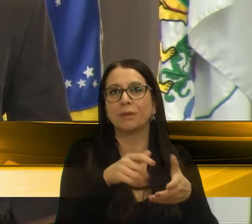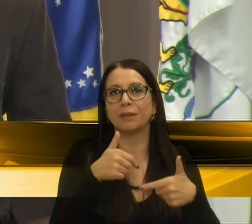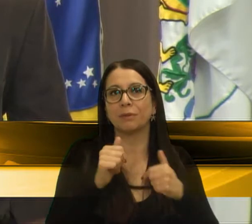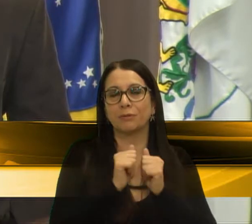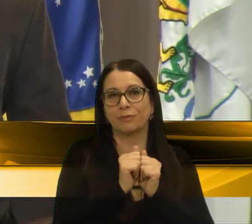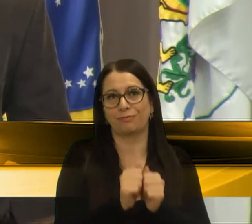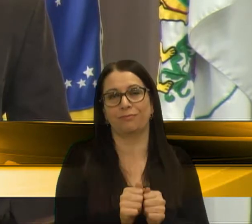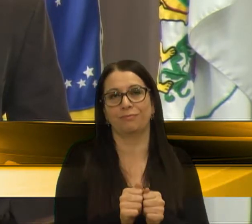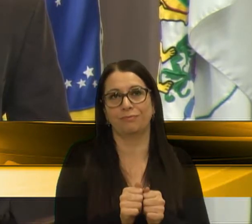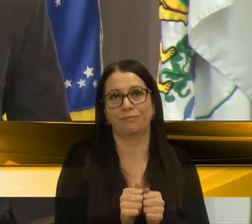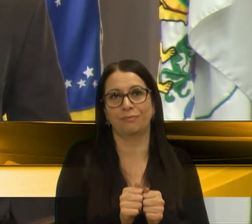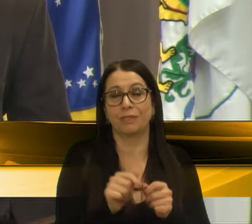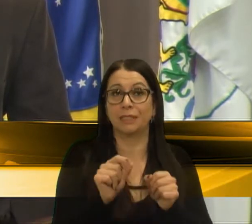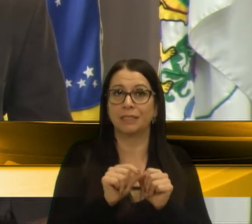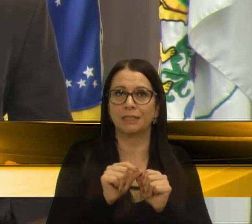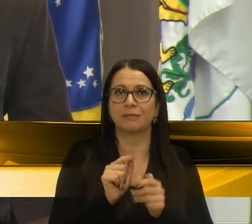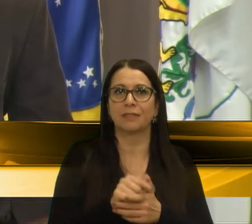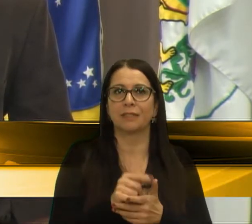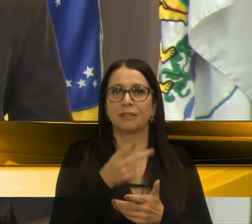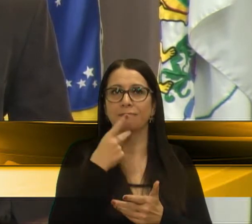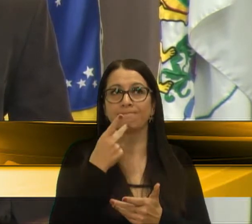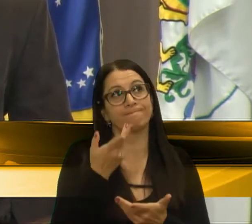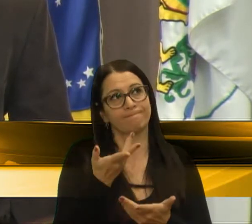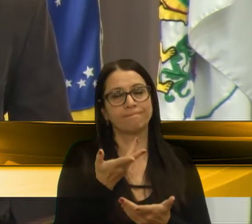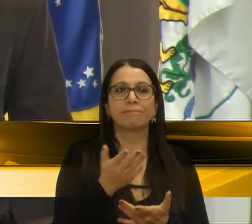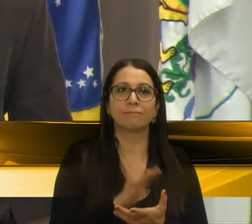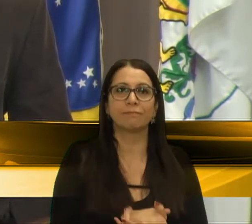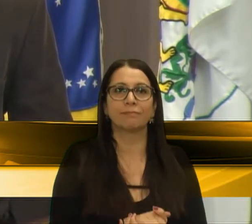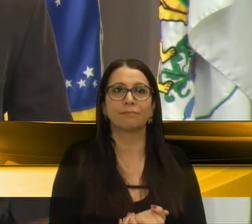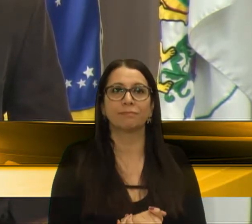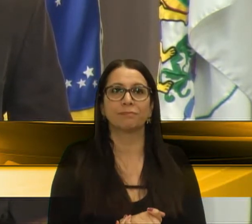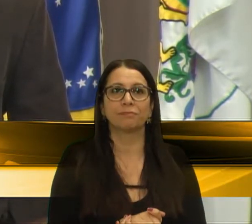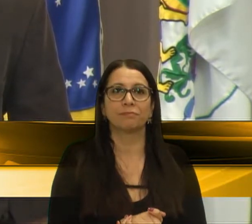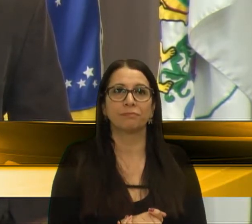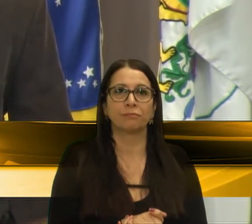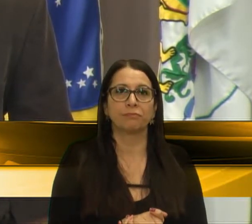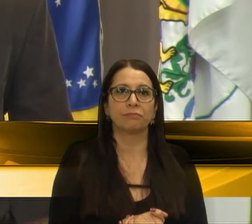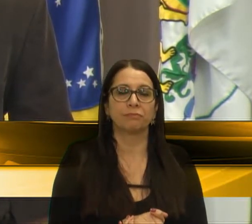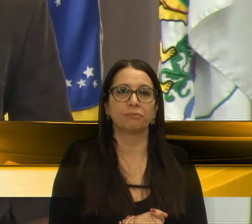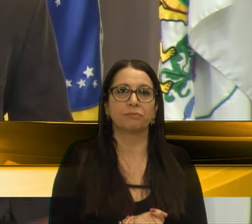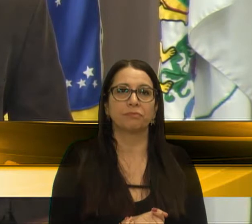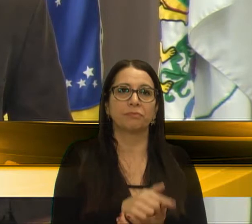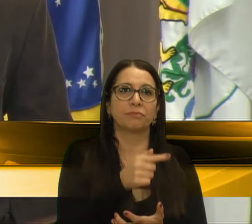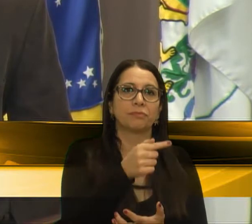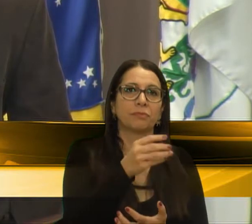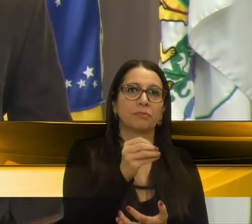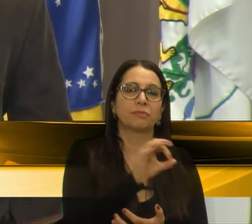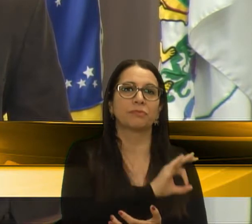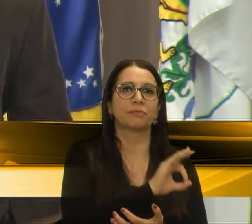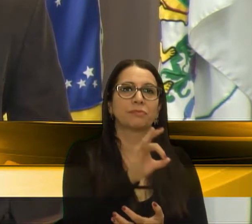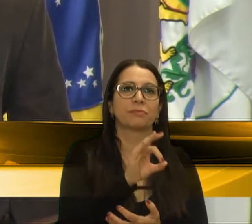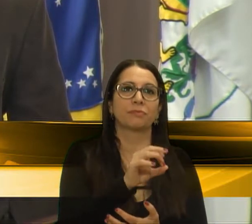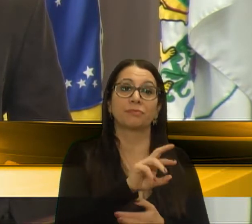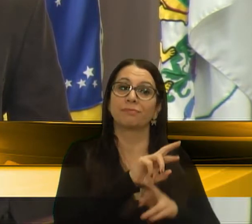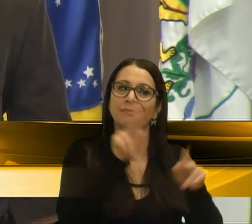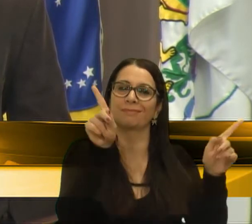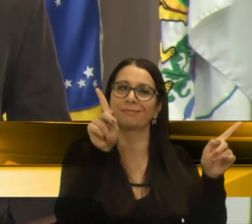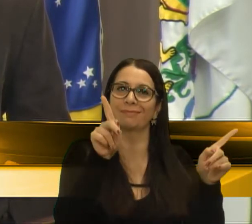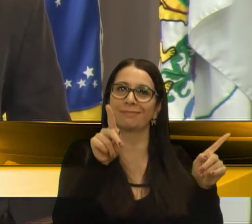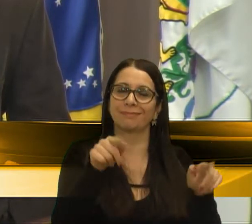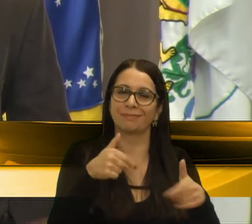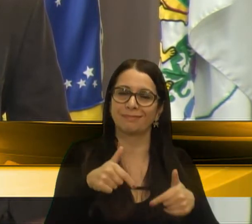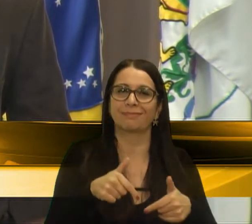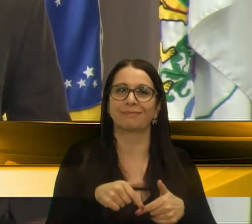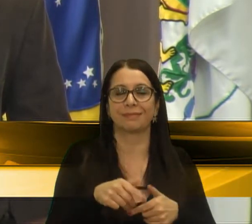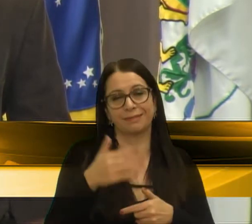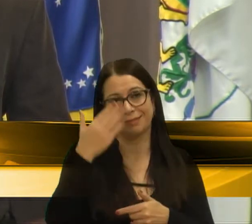comigo. Que eles fazem, eu vou dizer para vocês, pelo menos 70% da diferença. Então, assim, eu